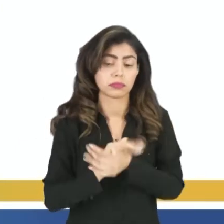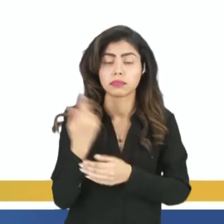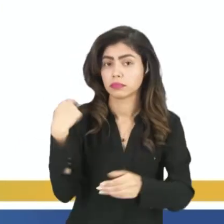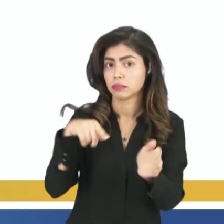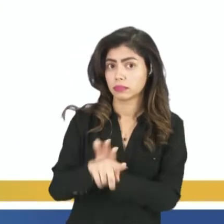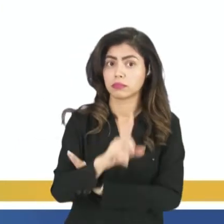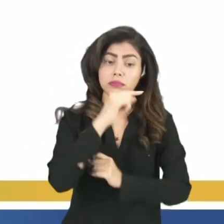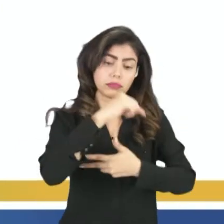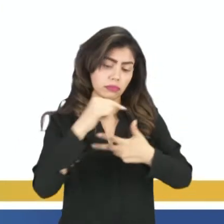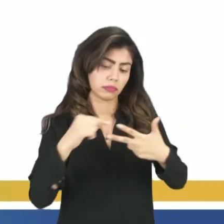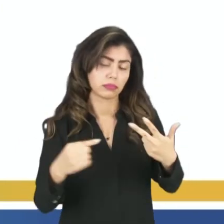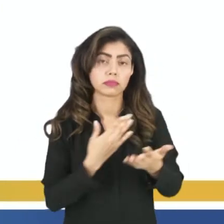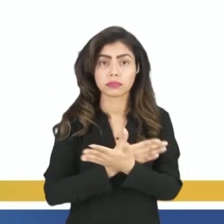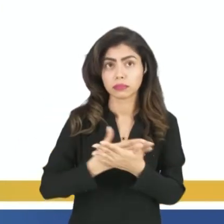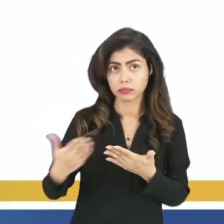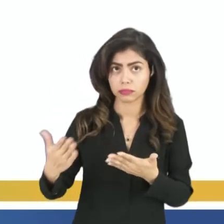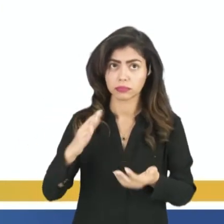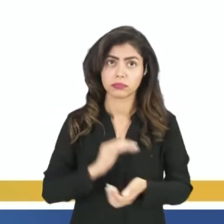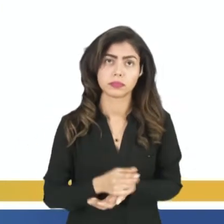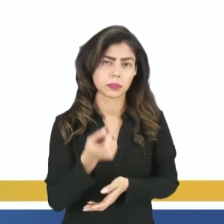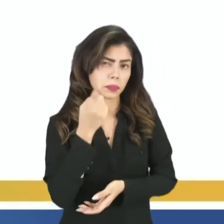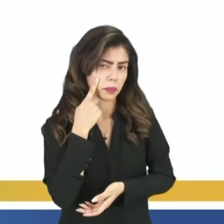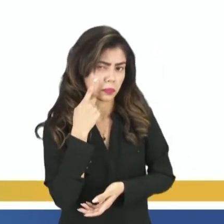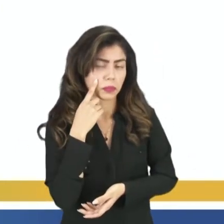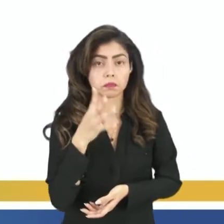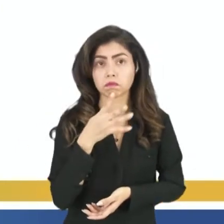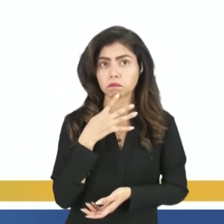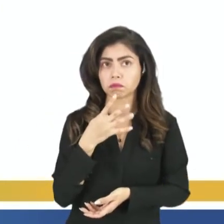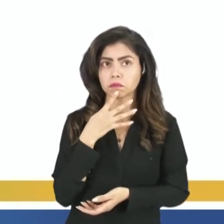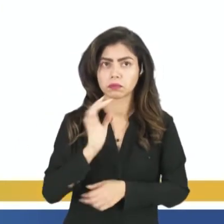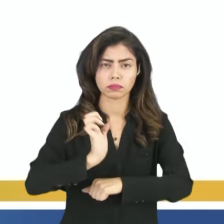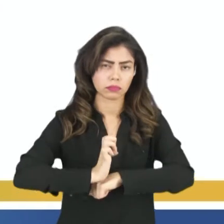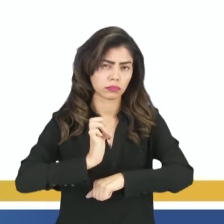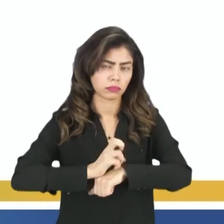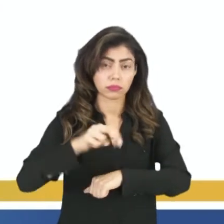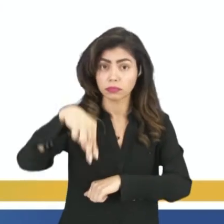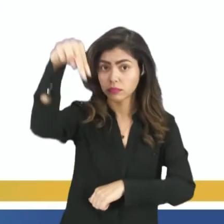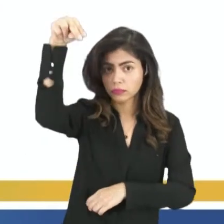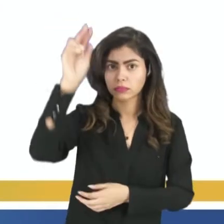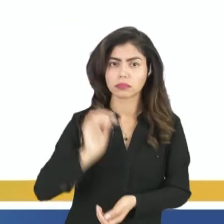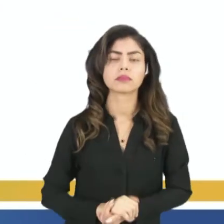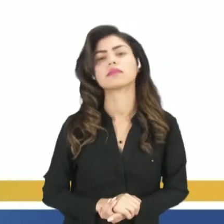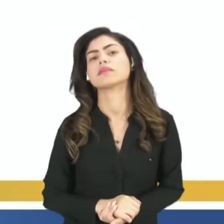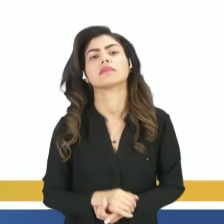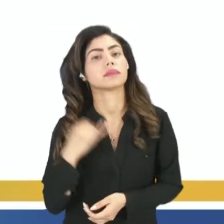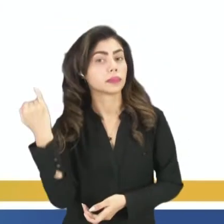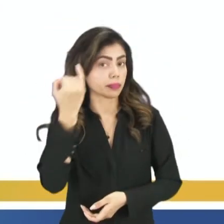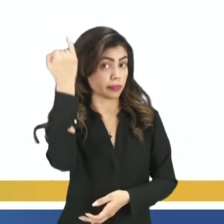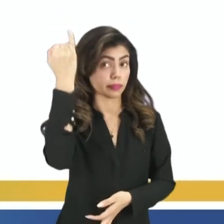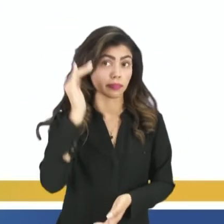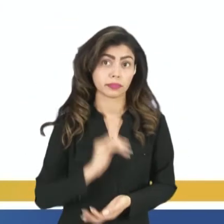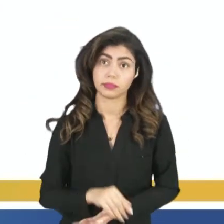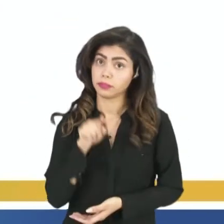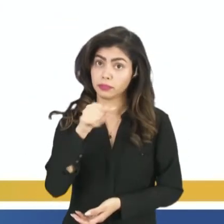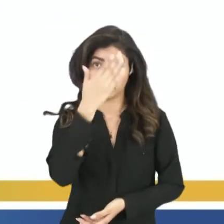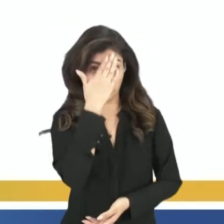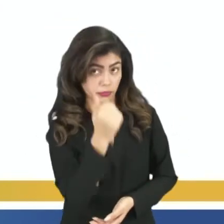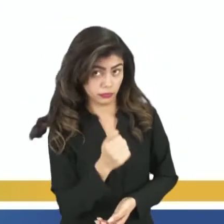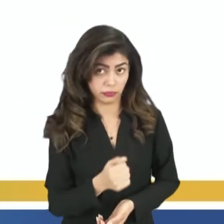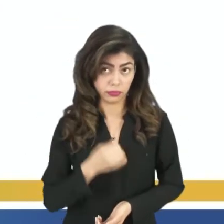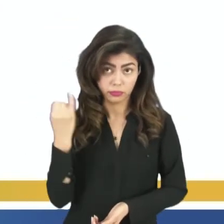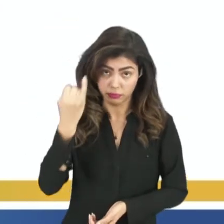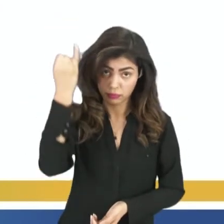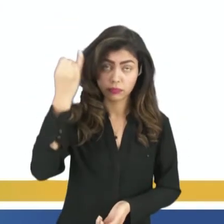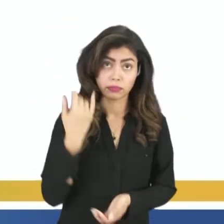Enem, nós temos que inicialmente conhecer os estados da região norte. E isso é importante, você saber